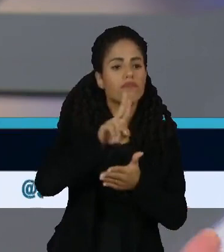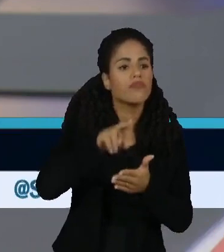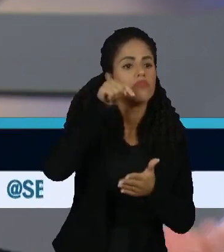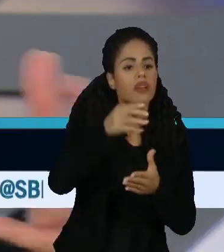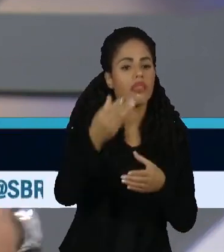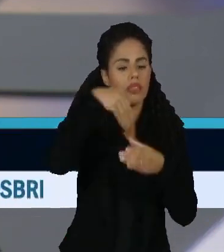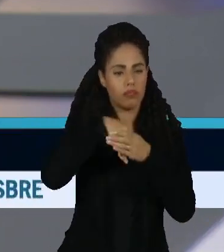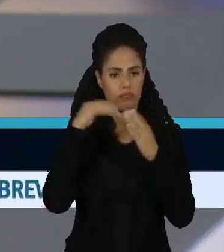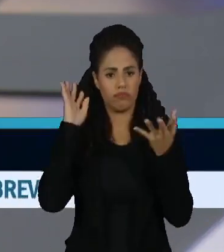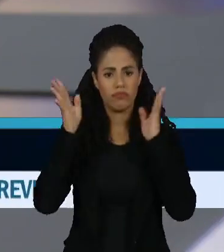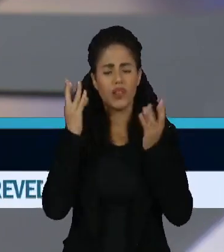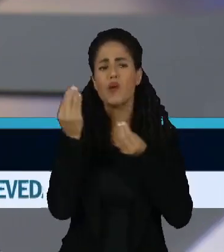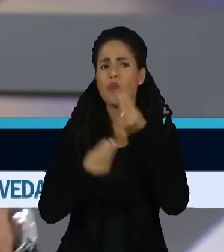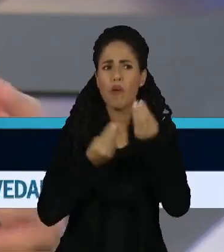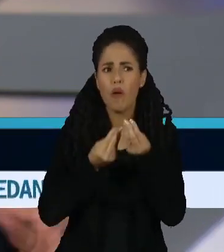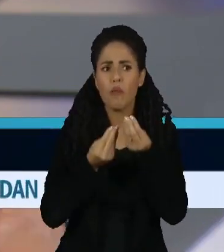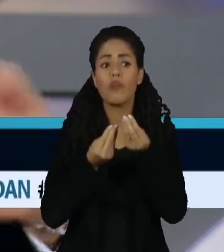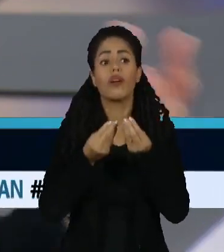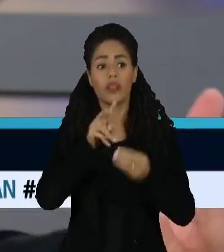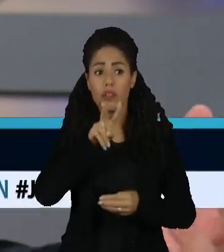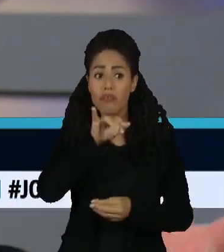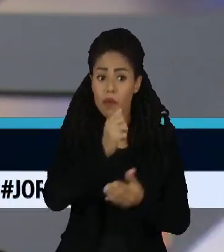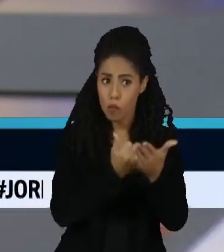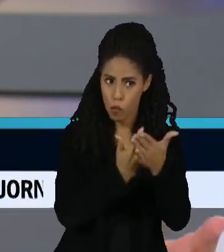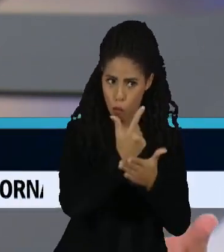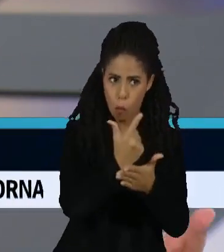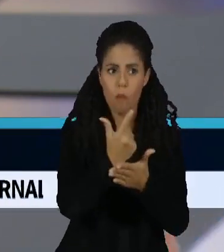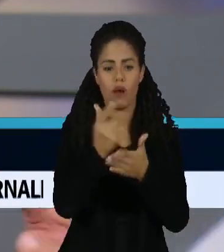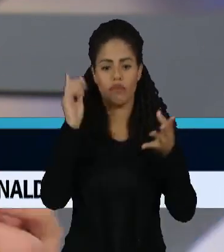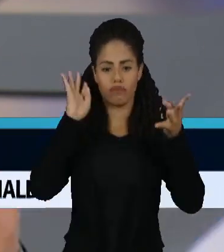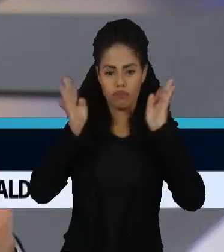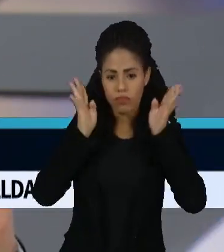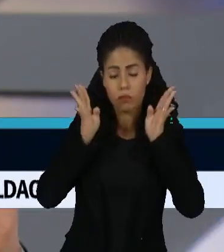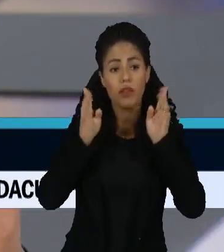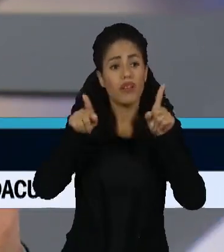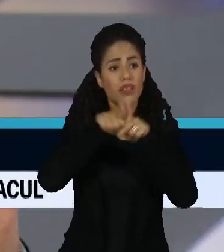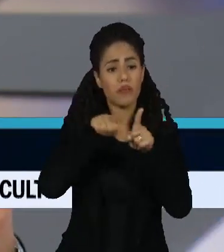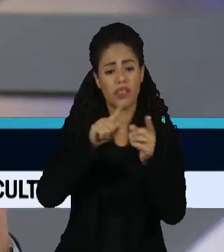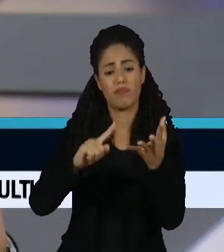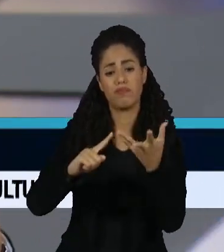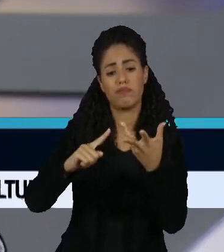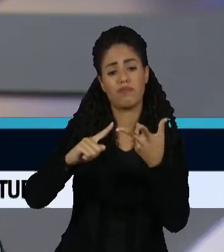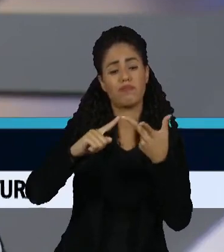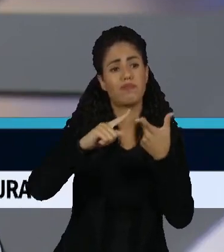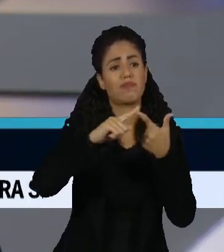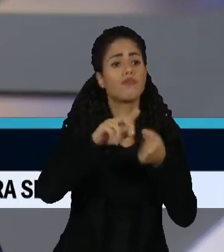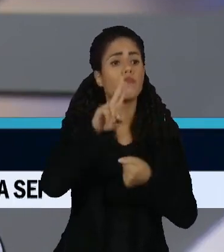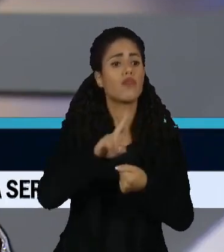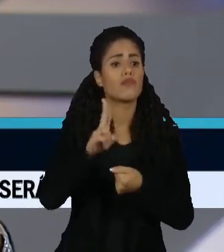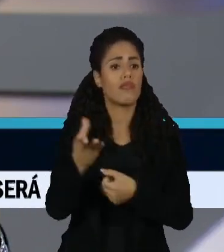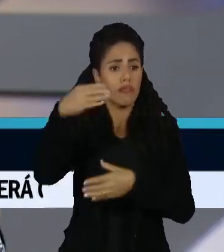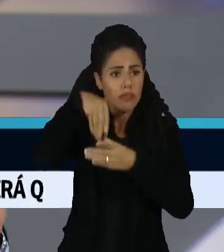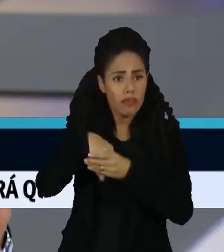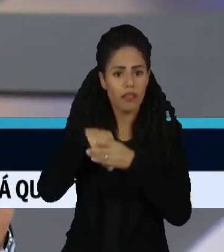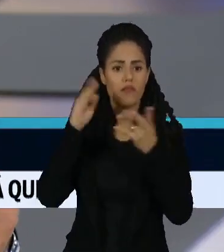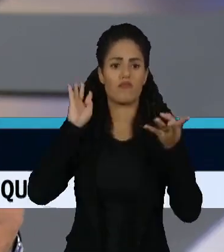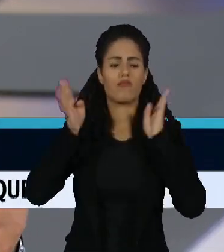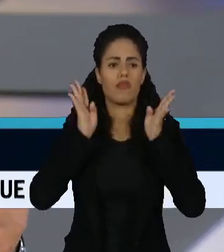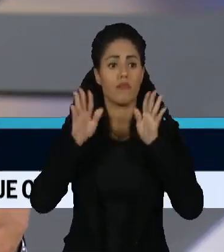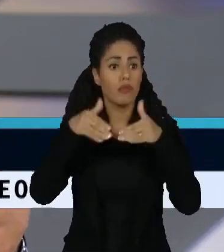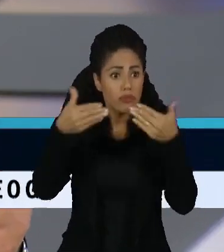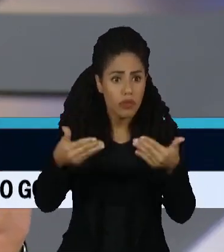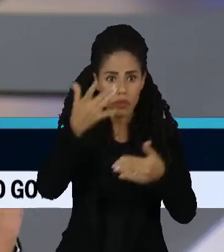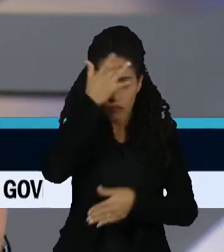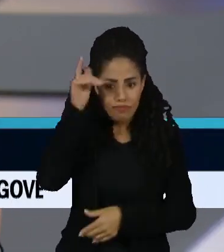Não é? Com um custo de dinheiro tão alto, com um juro tão alto, não adianta. Você olhou, fez um programa olhando a montadora e esqueceu que